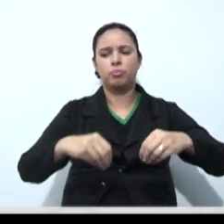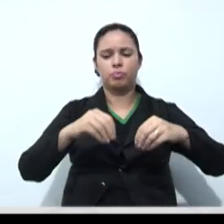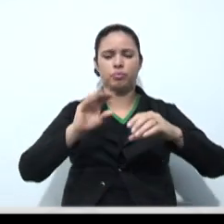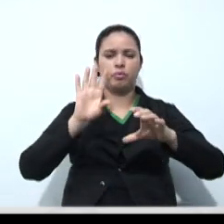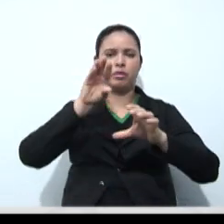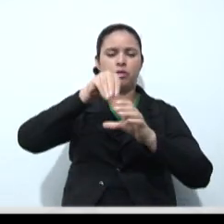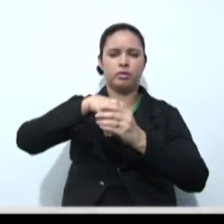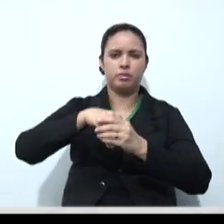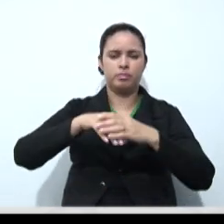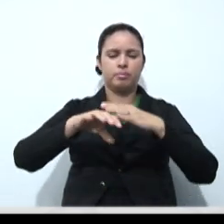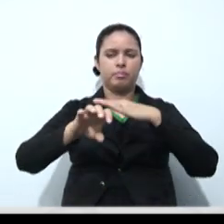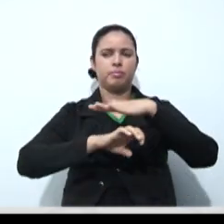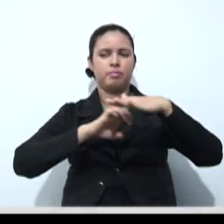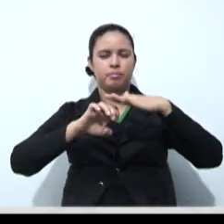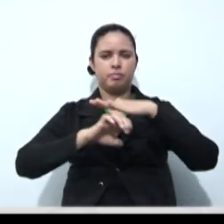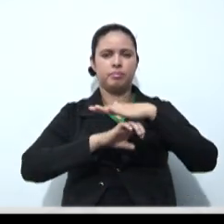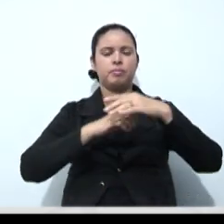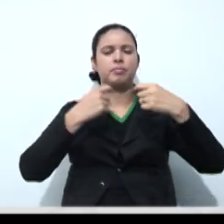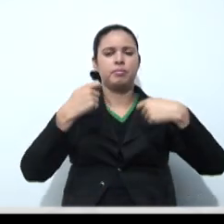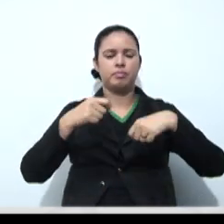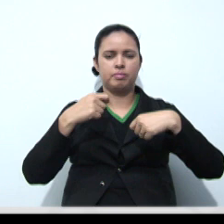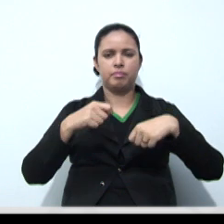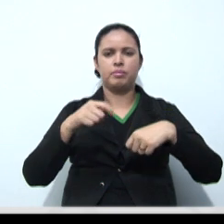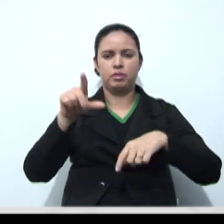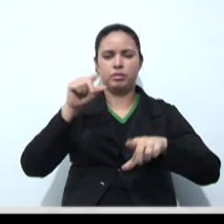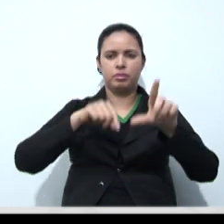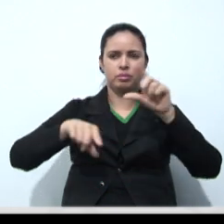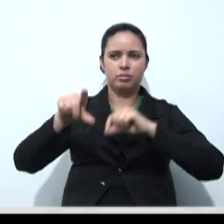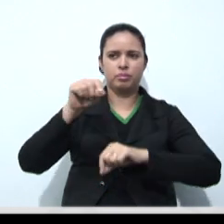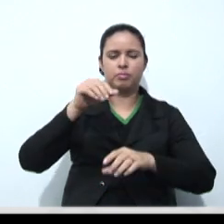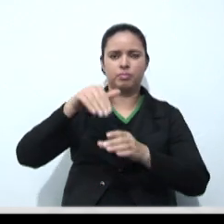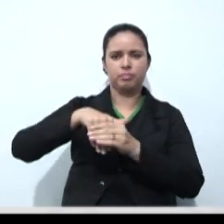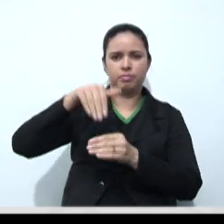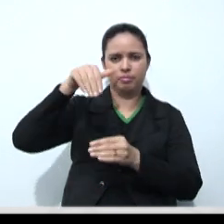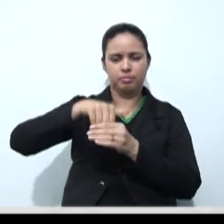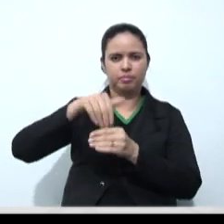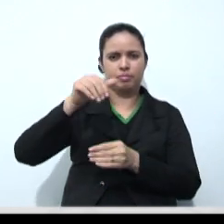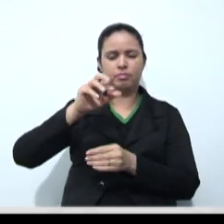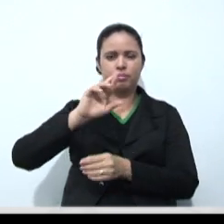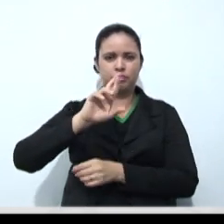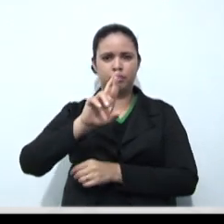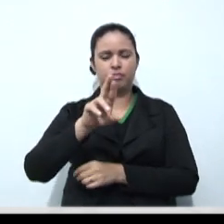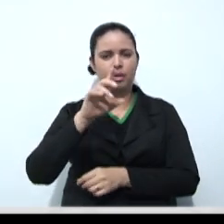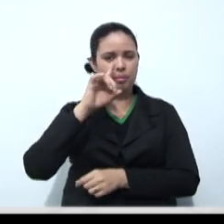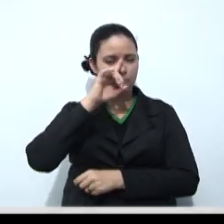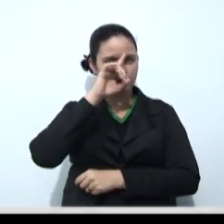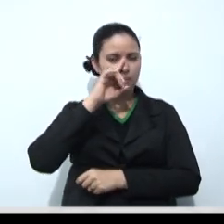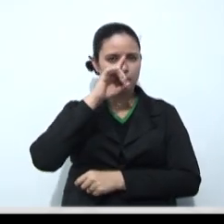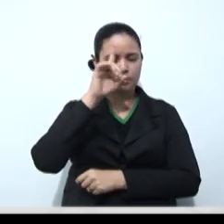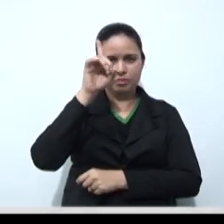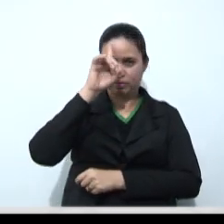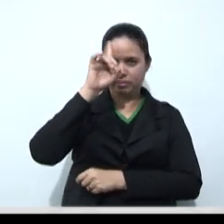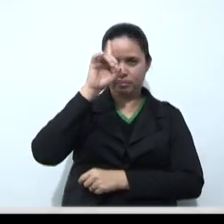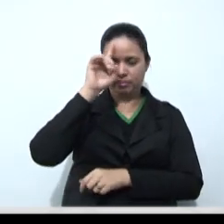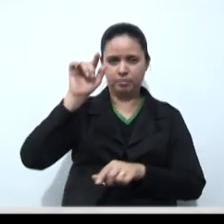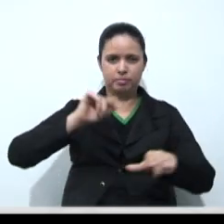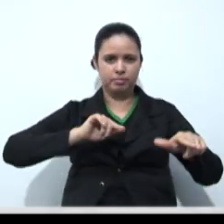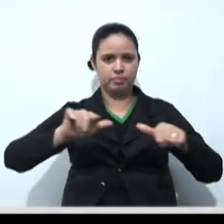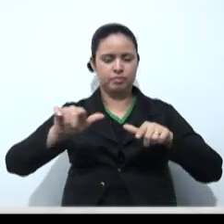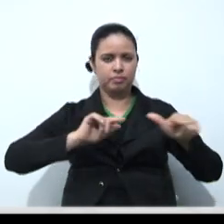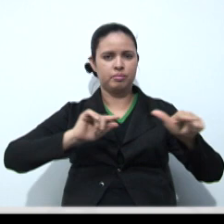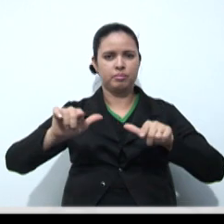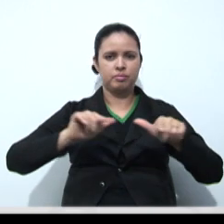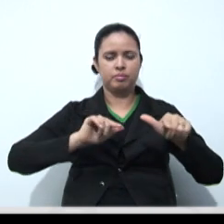ajudar participando da eleição dos representantes, indicando situações de risco que visualizarem no dia a dia do trabalho, pois muitas